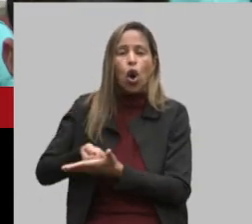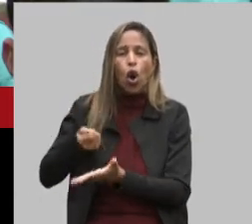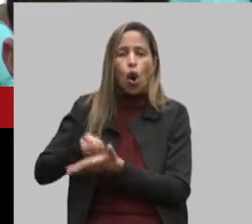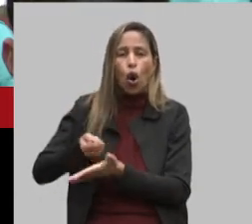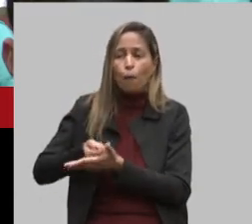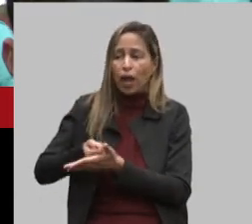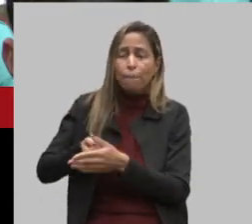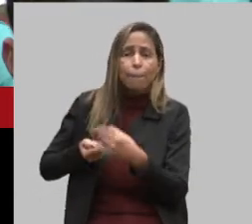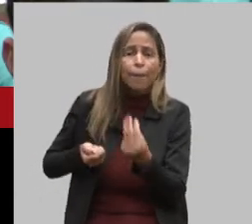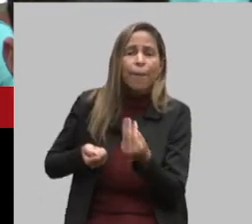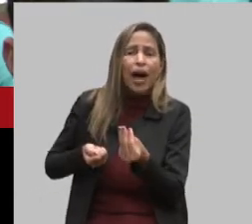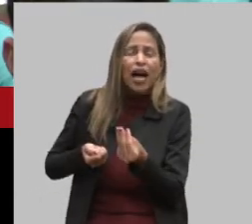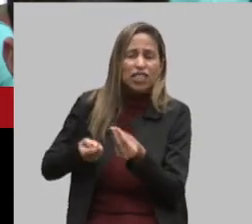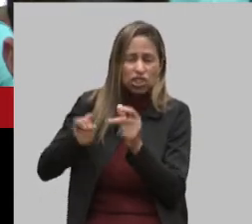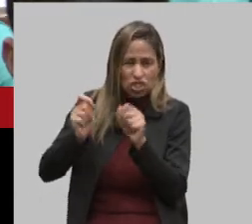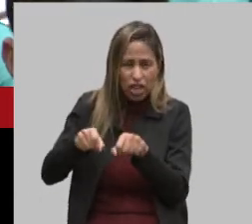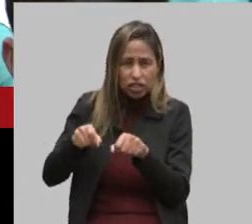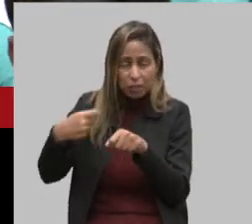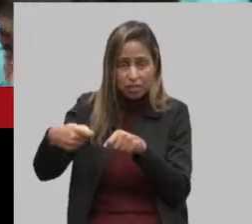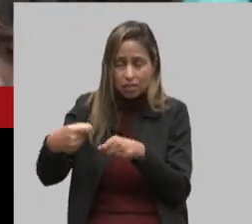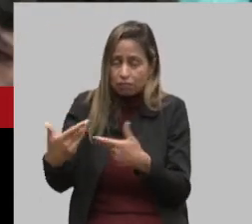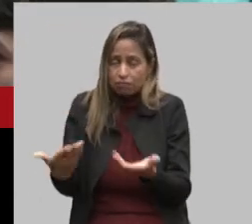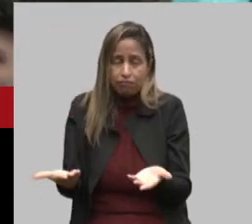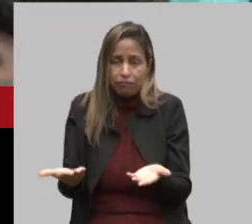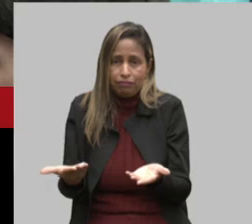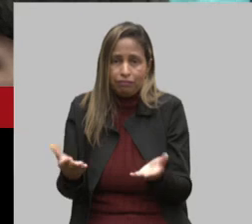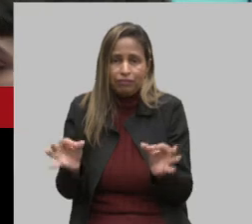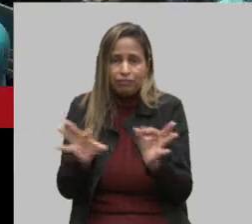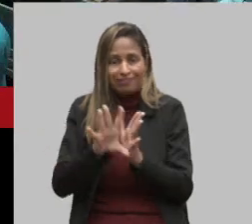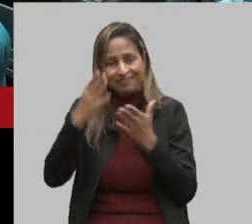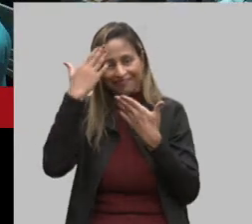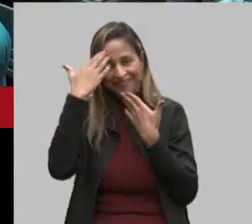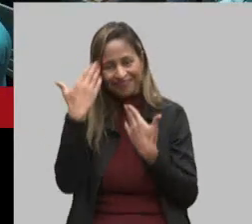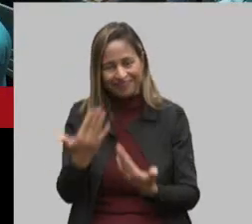não é do jeito que precisava ser é isso